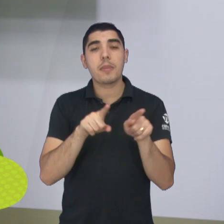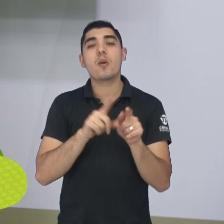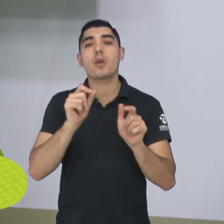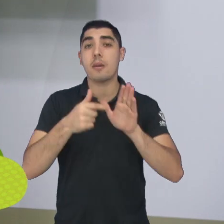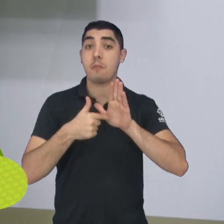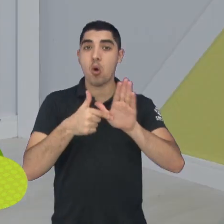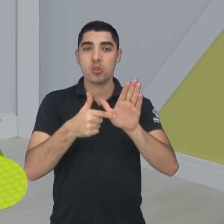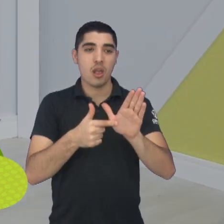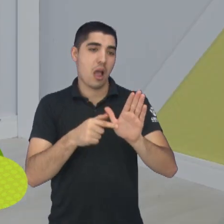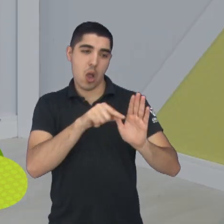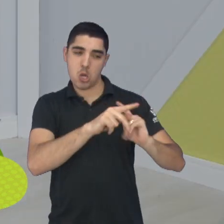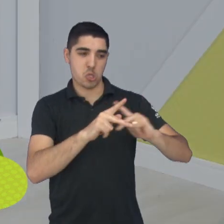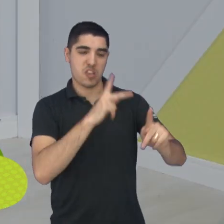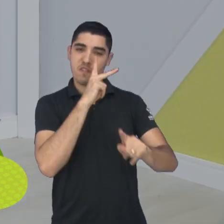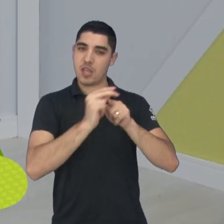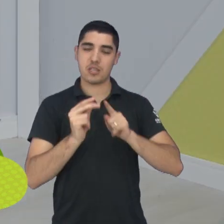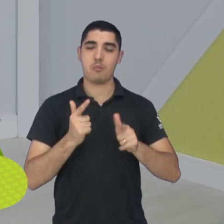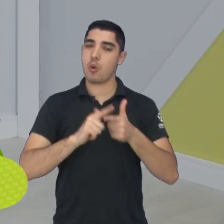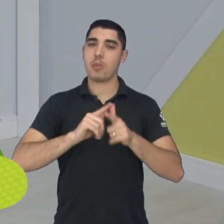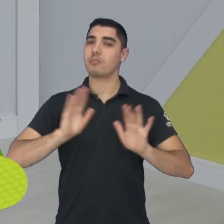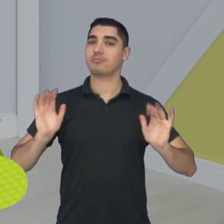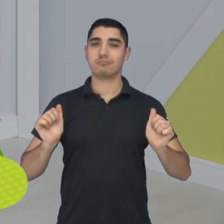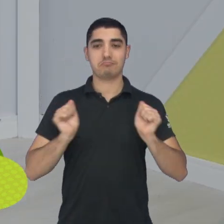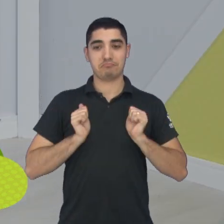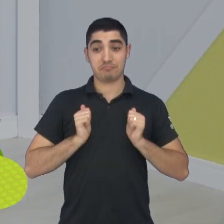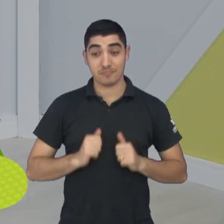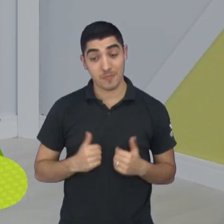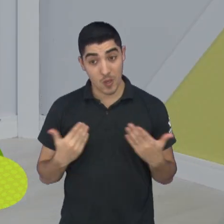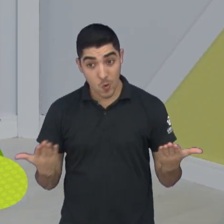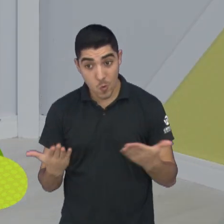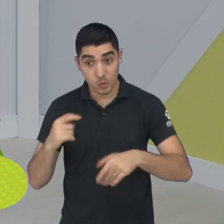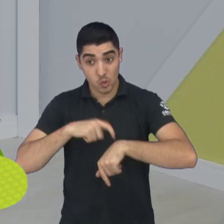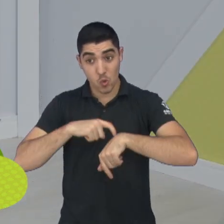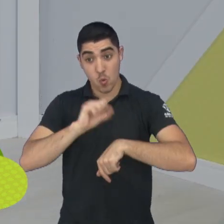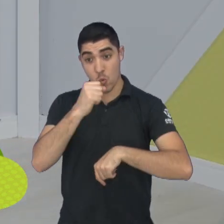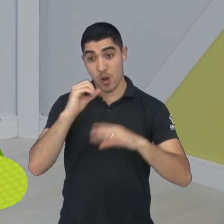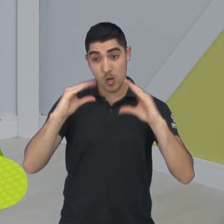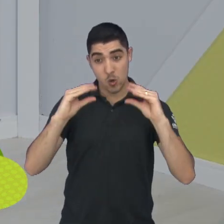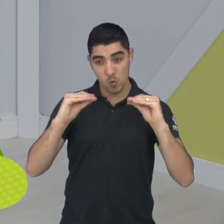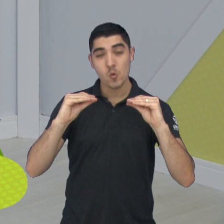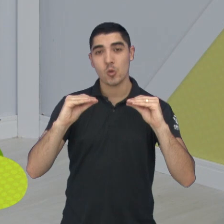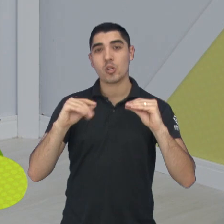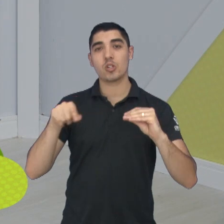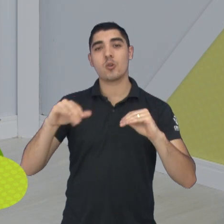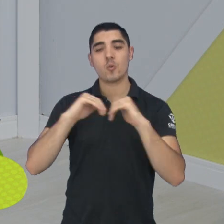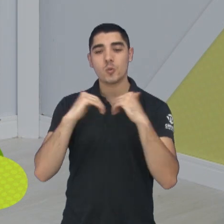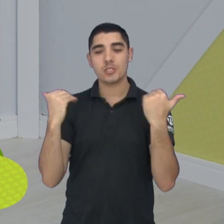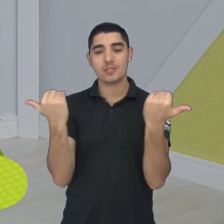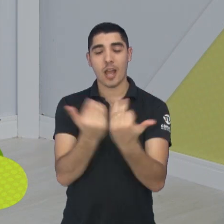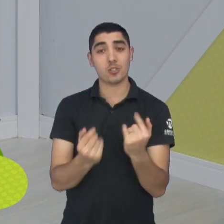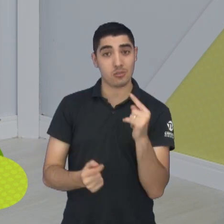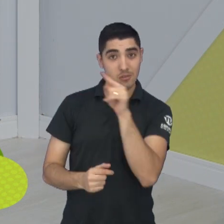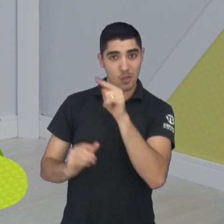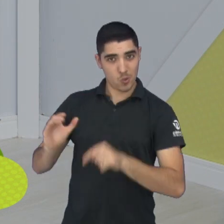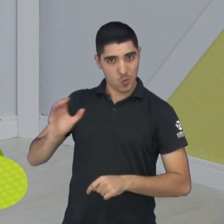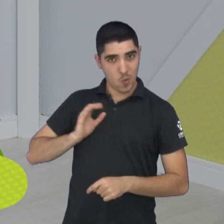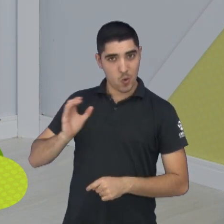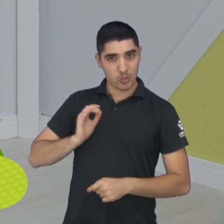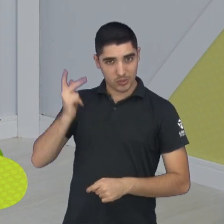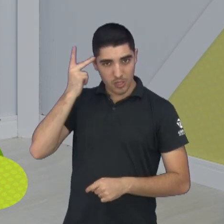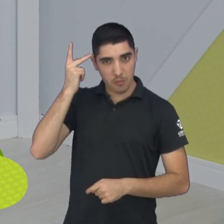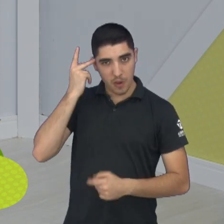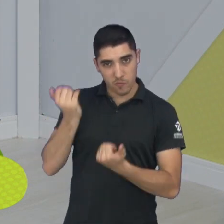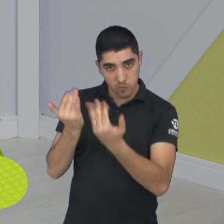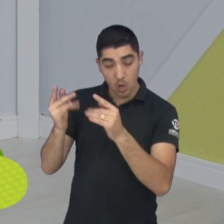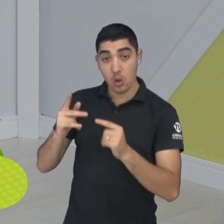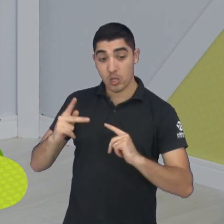lá, ninguém apaga. Pois é. Portanto, hoje, 8 da noite, ginásio Vlamir Marques, o ginásio do Parque São Jorge, tem Corinthians e São